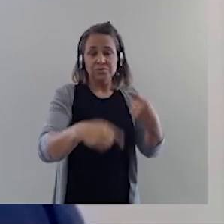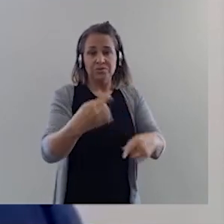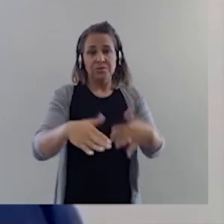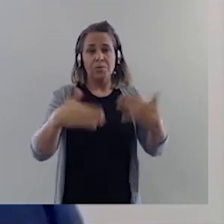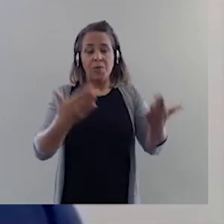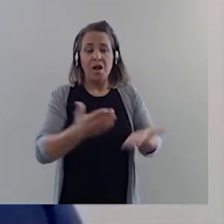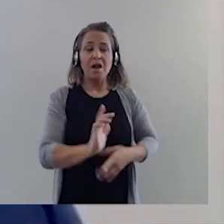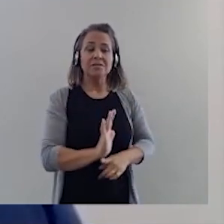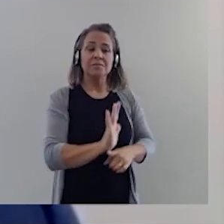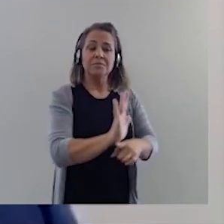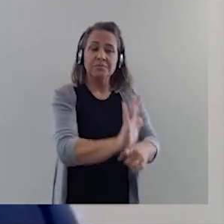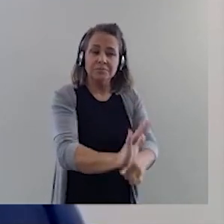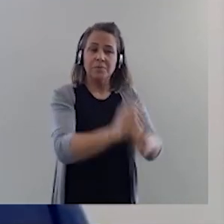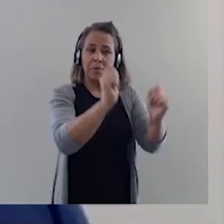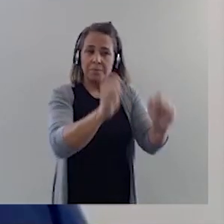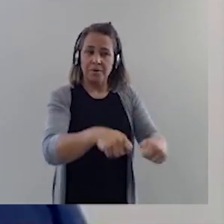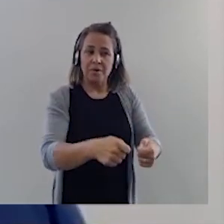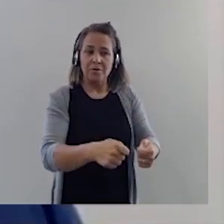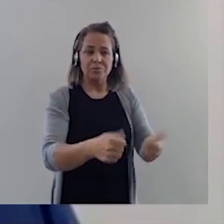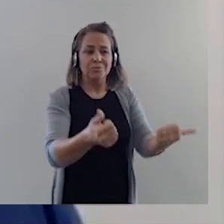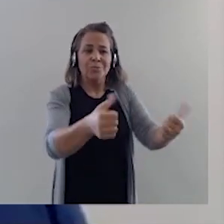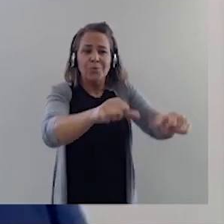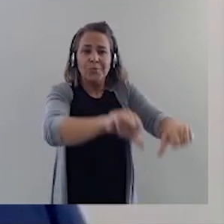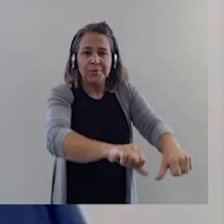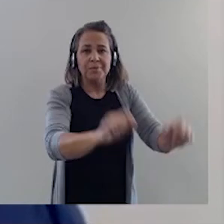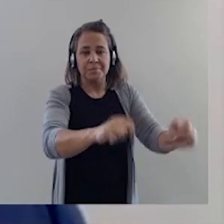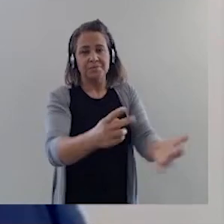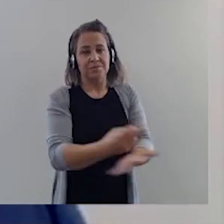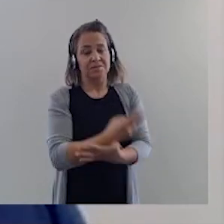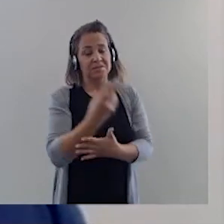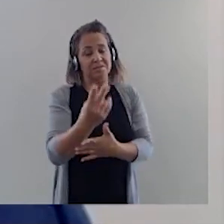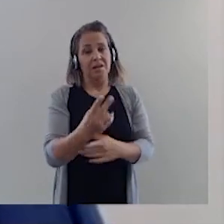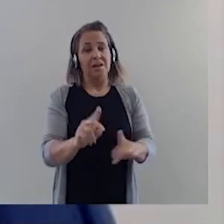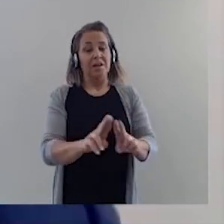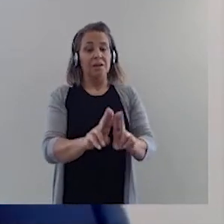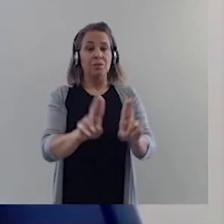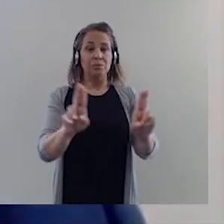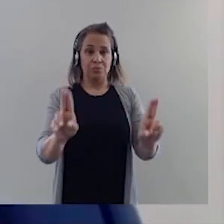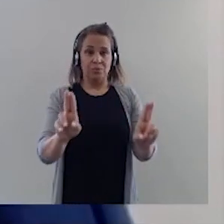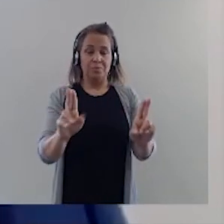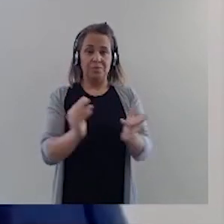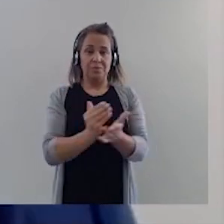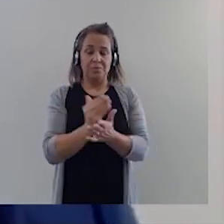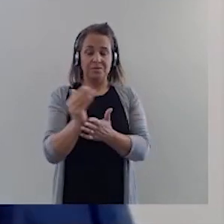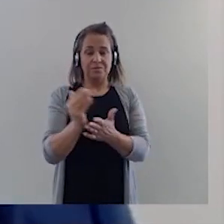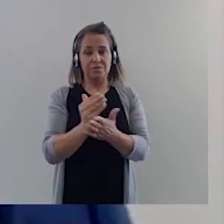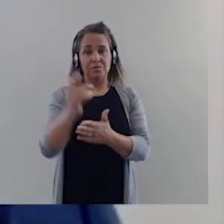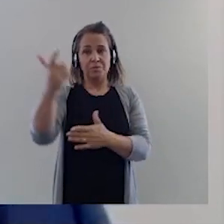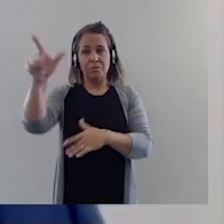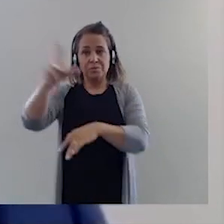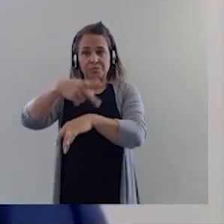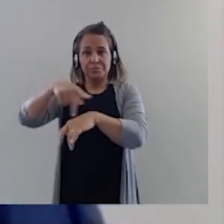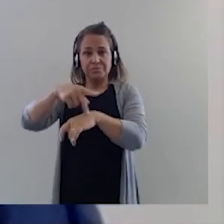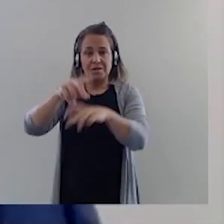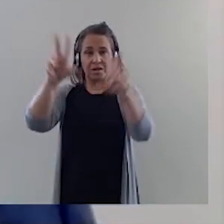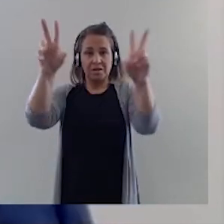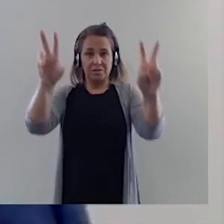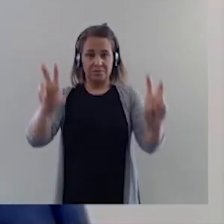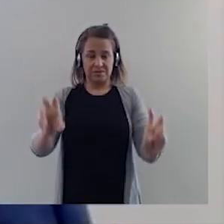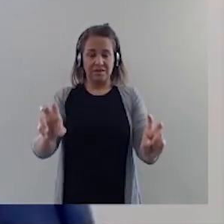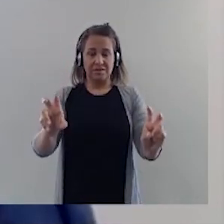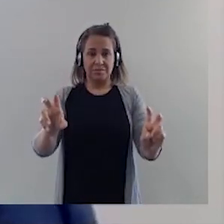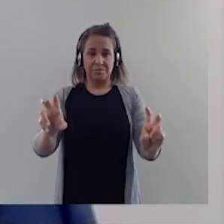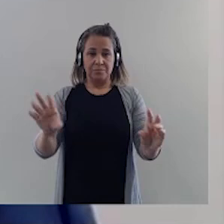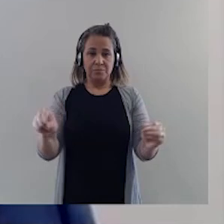benefícios e quais os malefícios, se dá o nome de globalization, que é um termo hoje